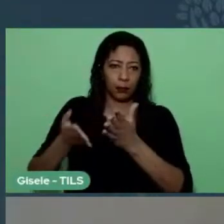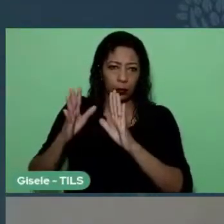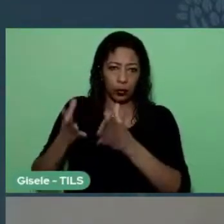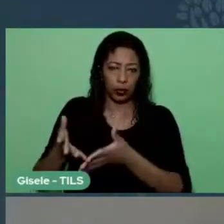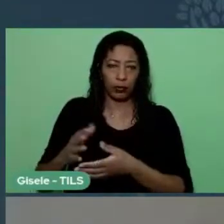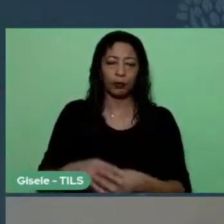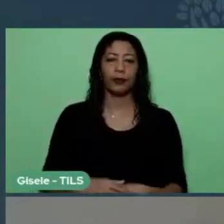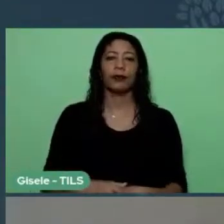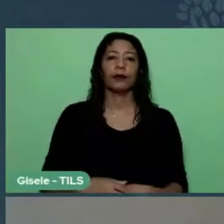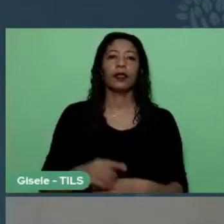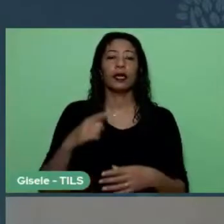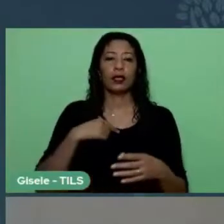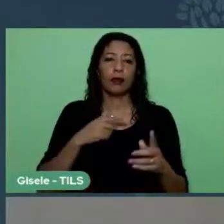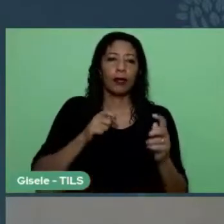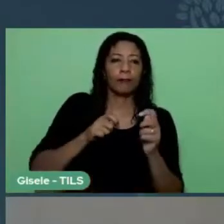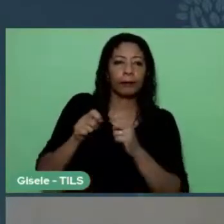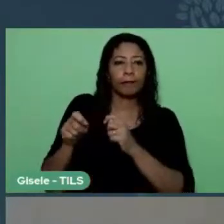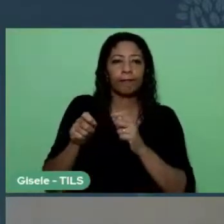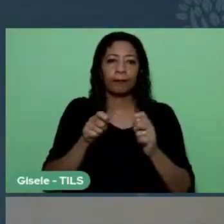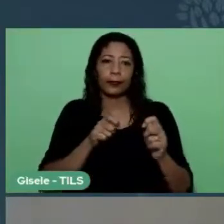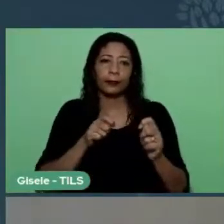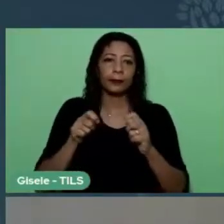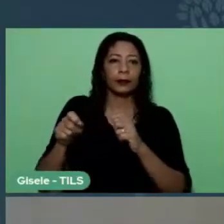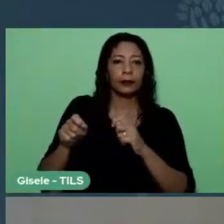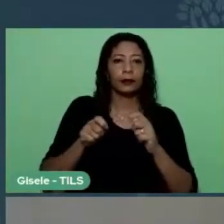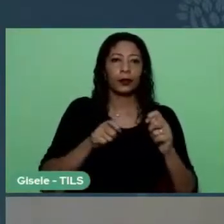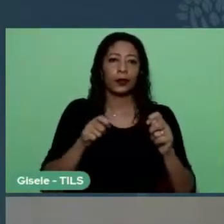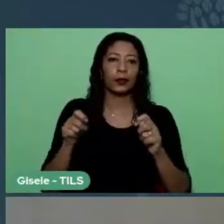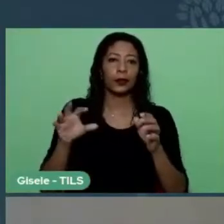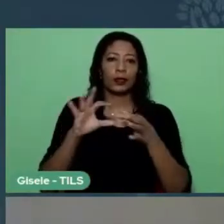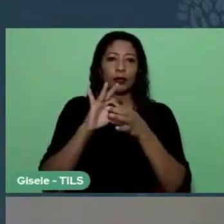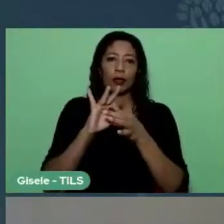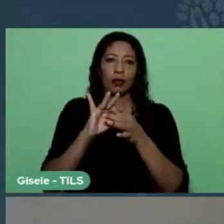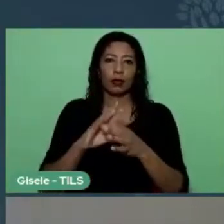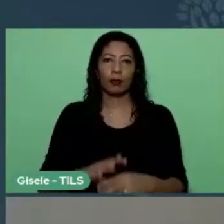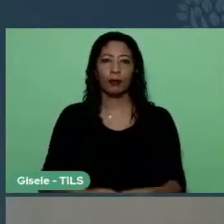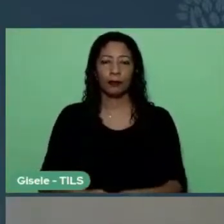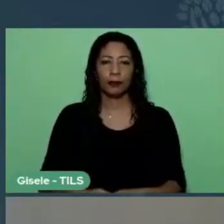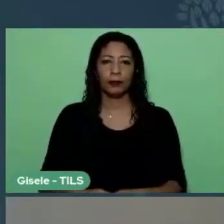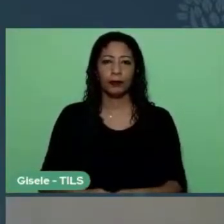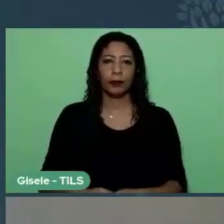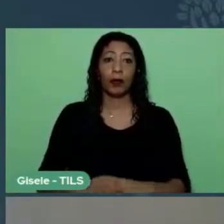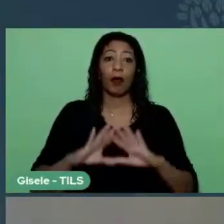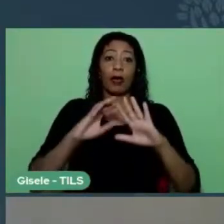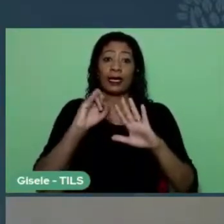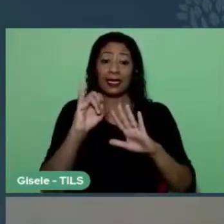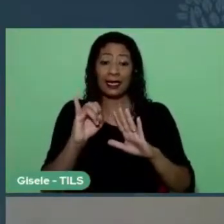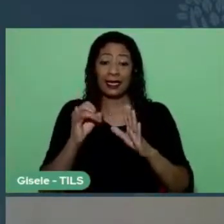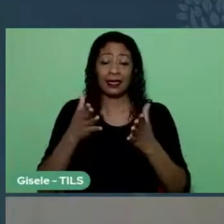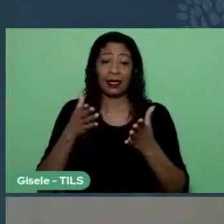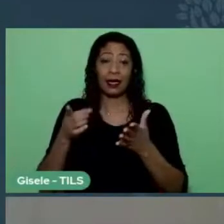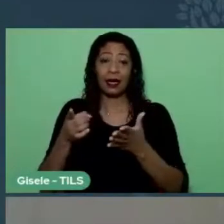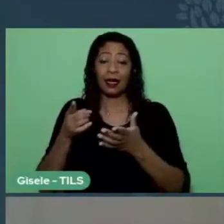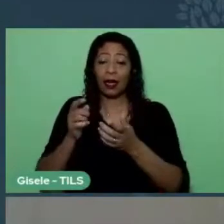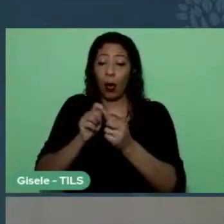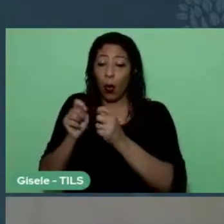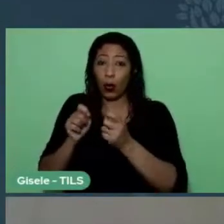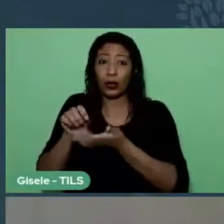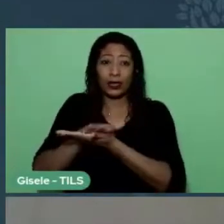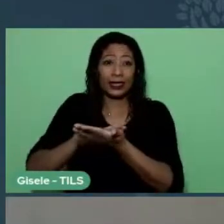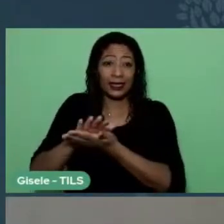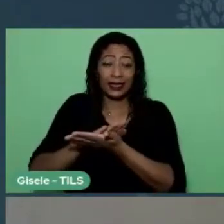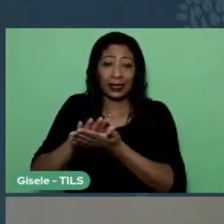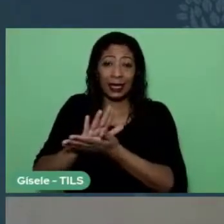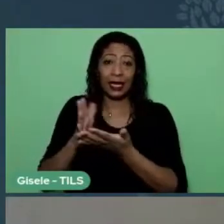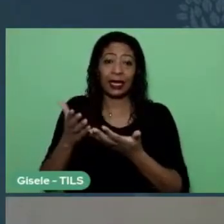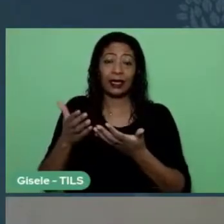gente vai fazendo esse manejo da dose do corticoide inalatório com o beta-2. Se o paciente fica não controlado, ele acaba sendo considerado uma asma grave,